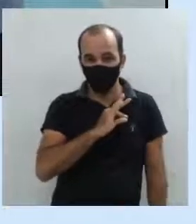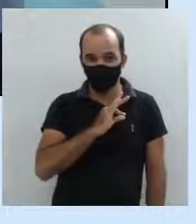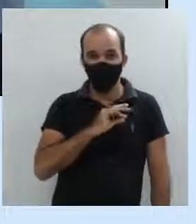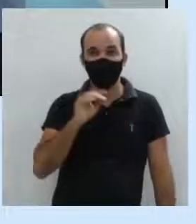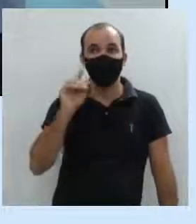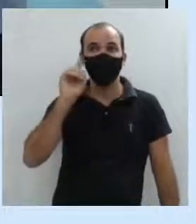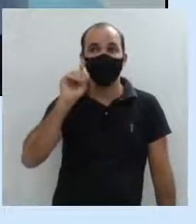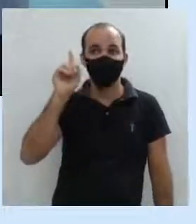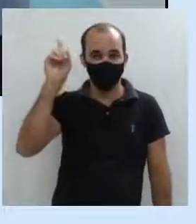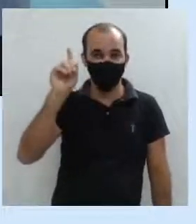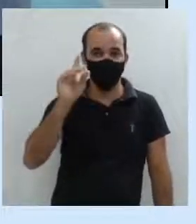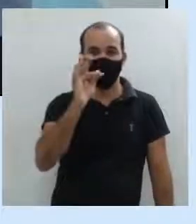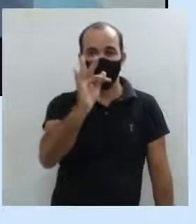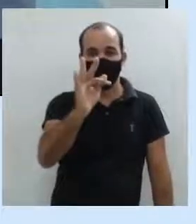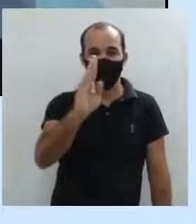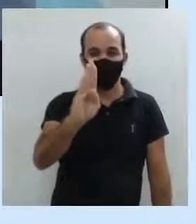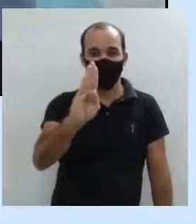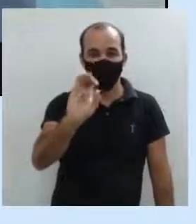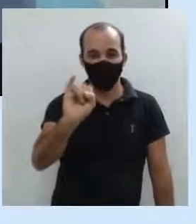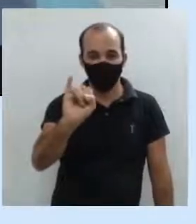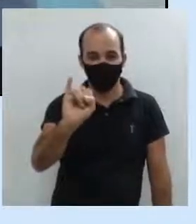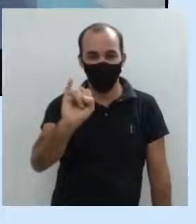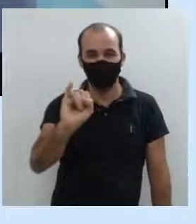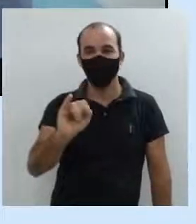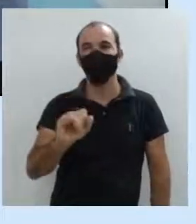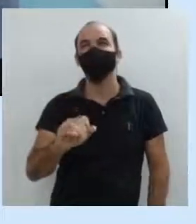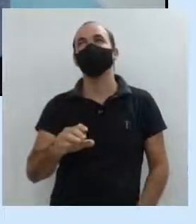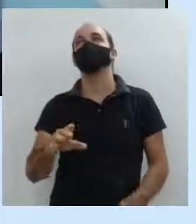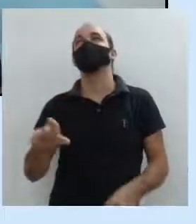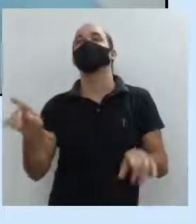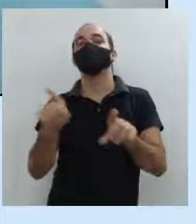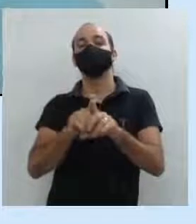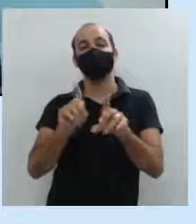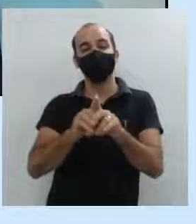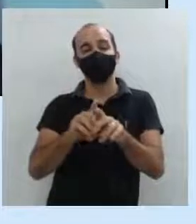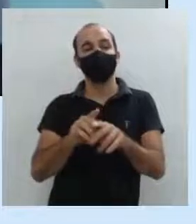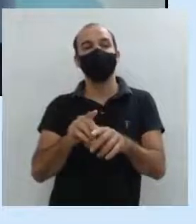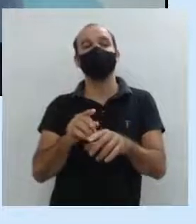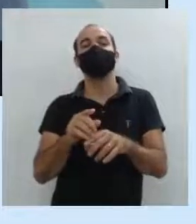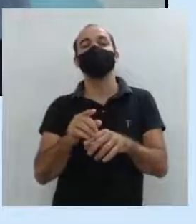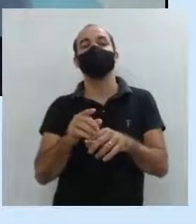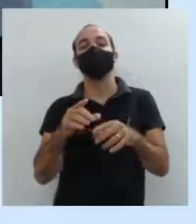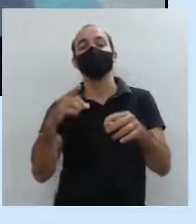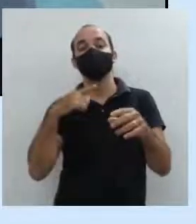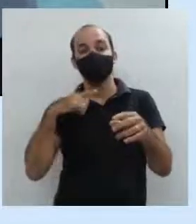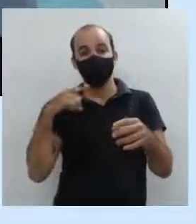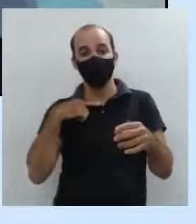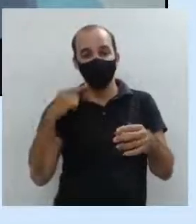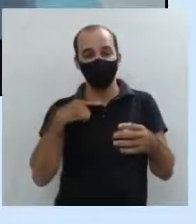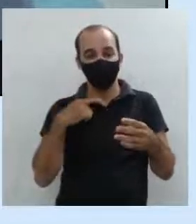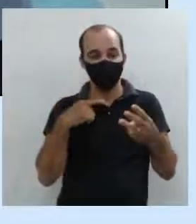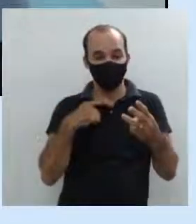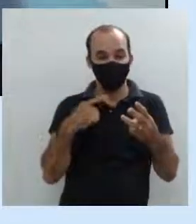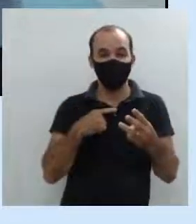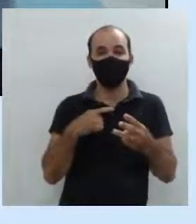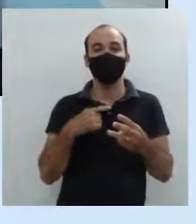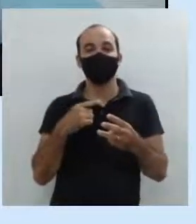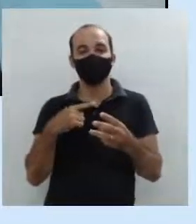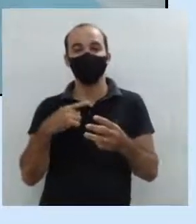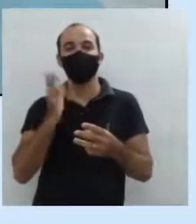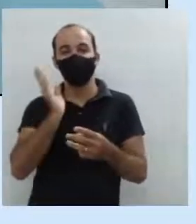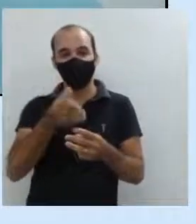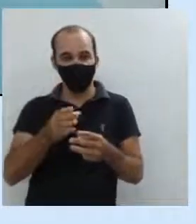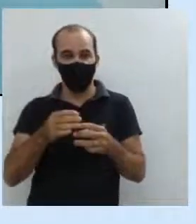dica, ela já passou algumas vezes na TV aberta, né, ali em uma das redes de TV